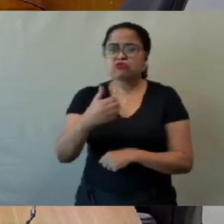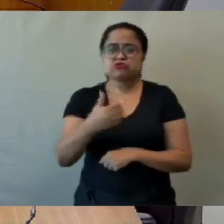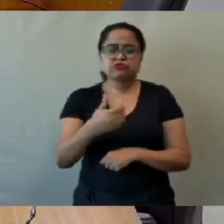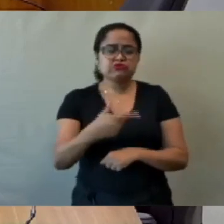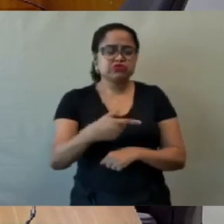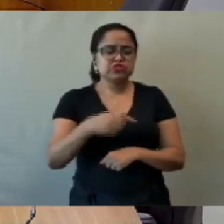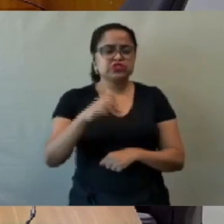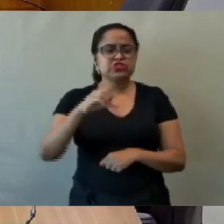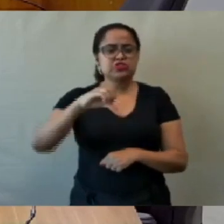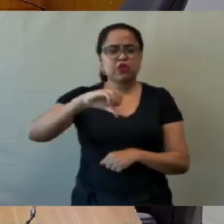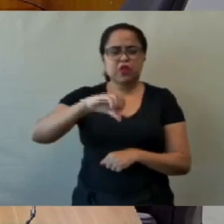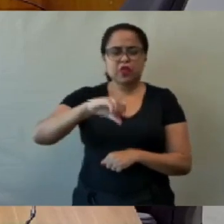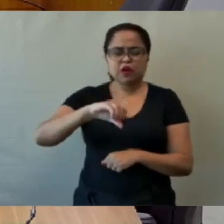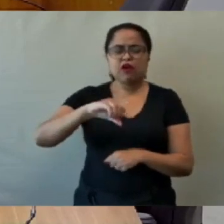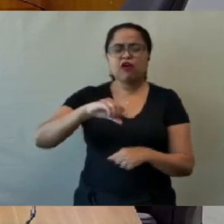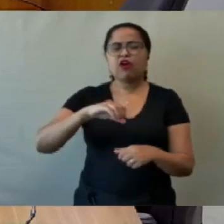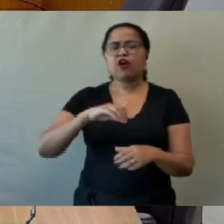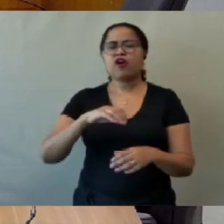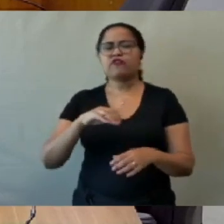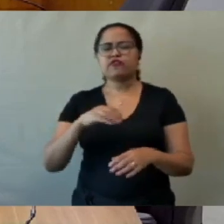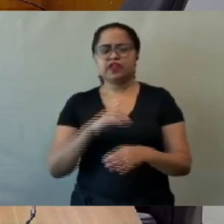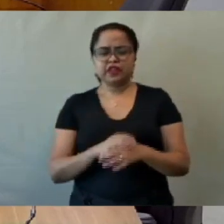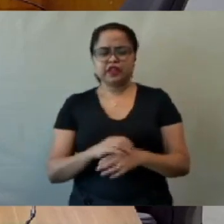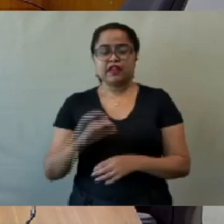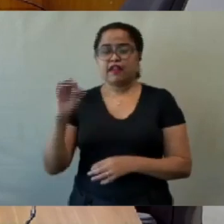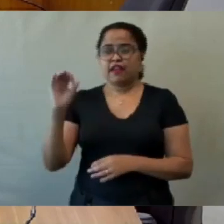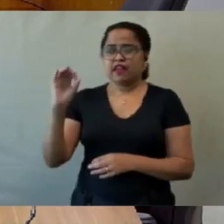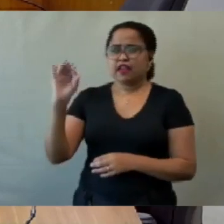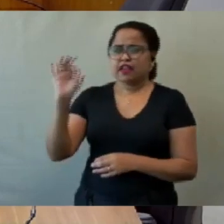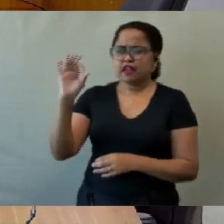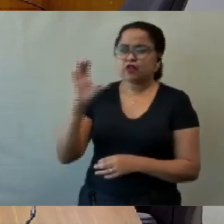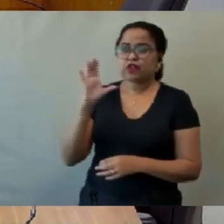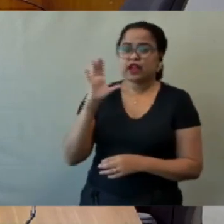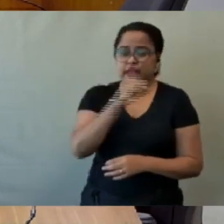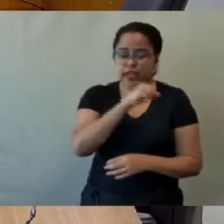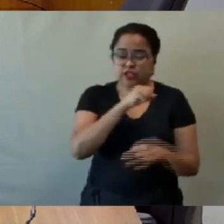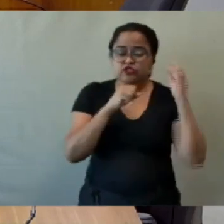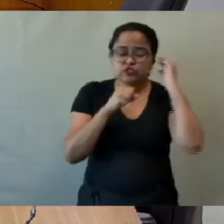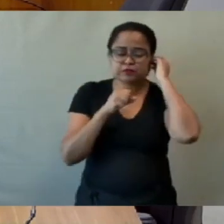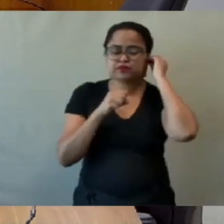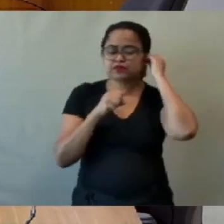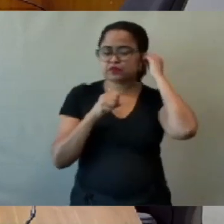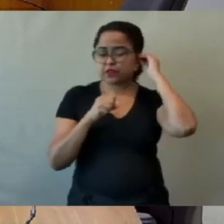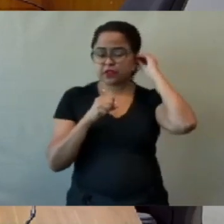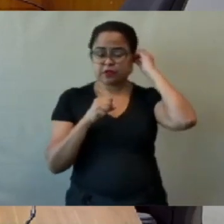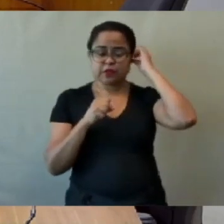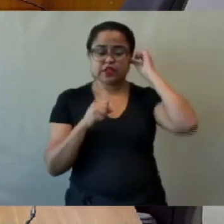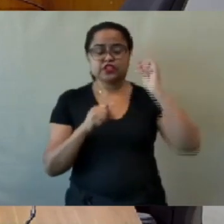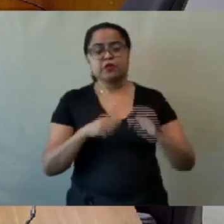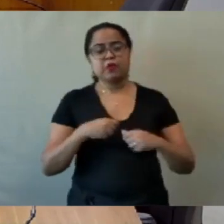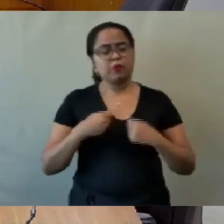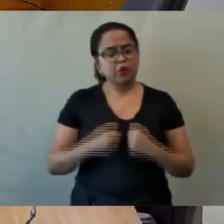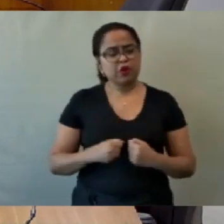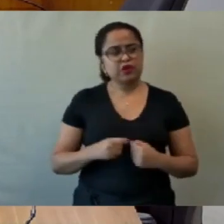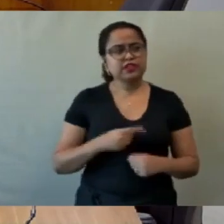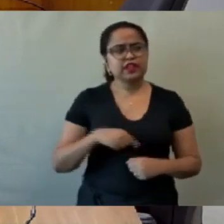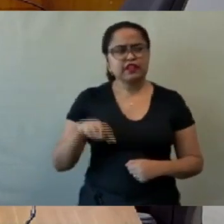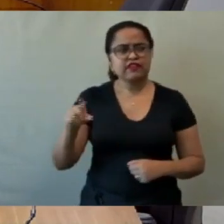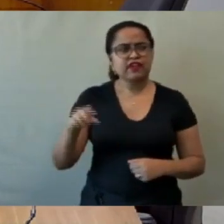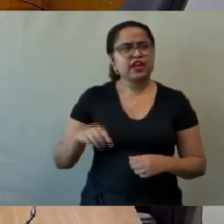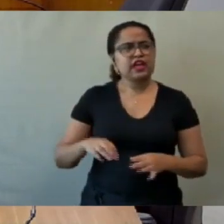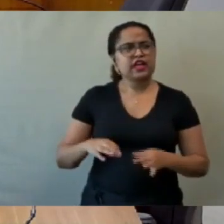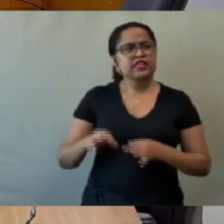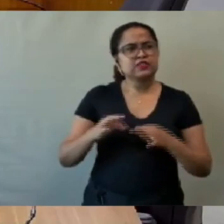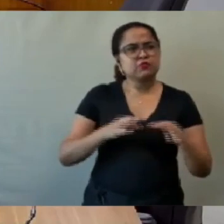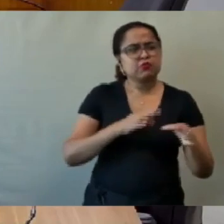e a temperatura não cede. Então, pedi aí o apoio de todos e para que a gente possa levar esse projeto para o plenário, para no segundo turno, e